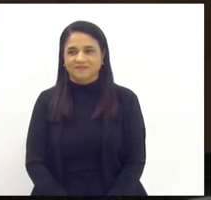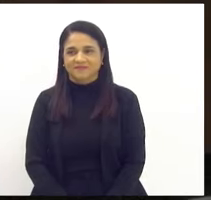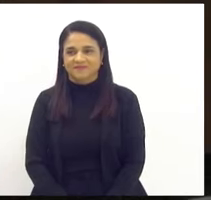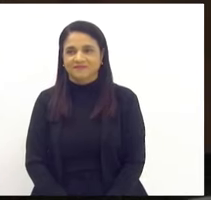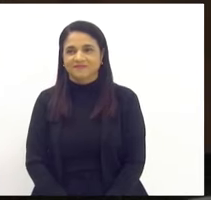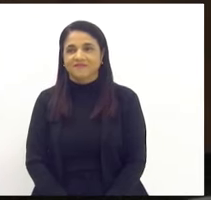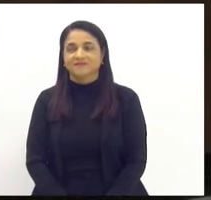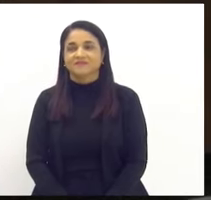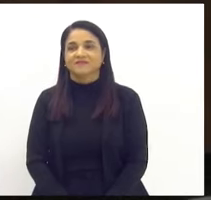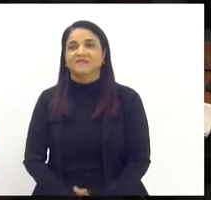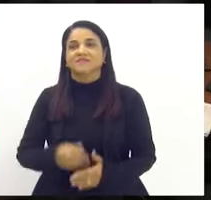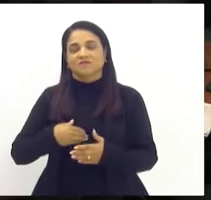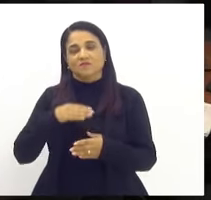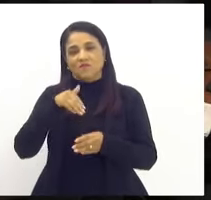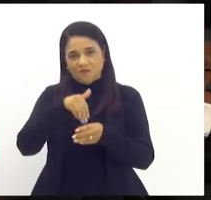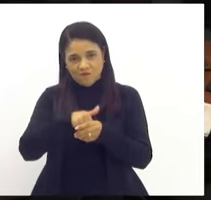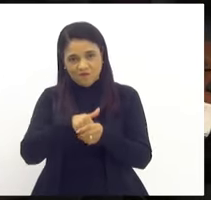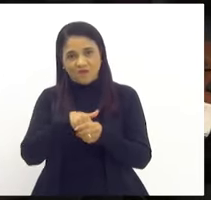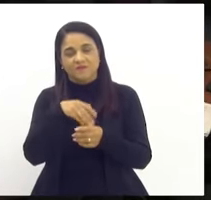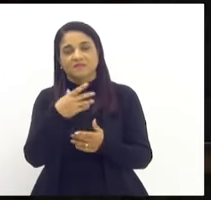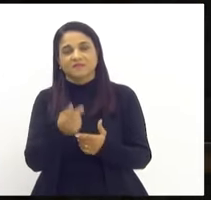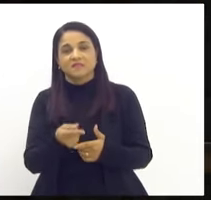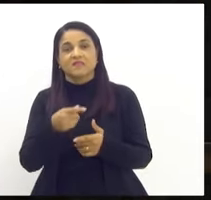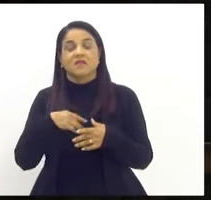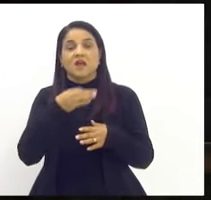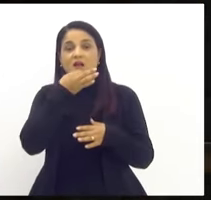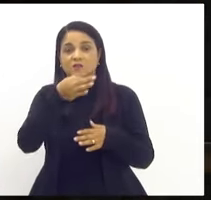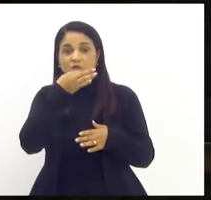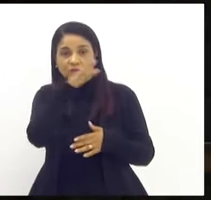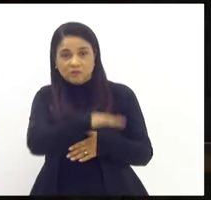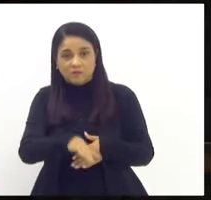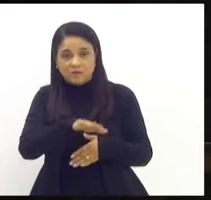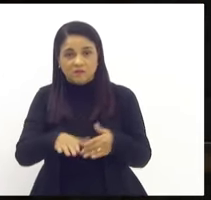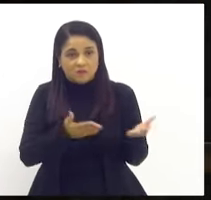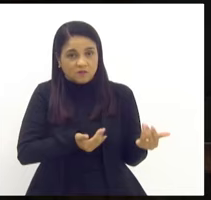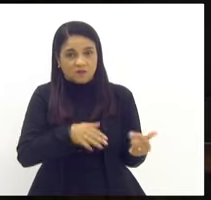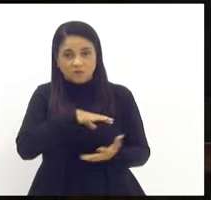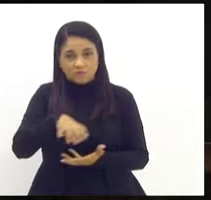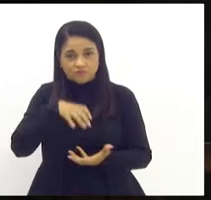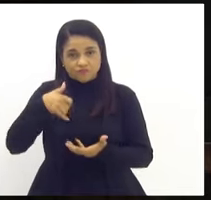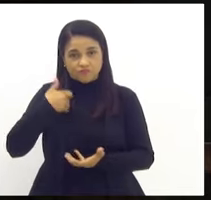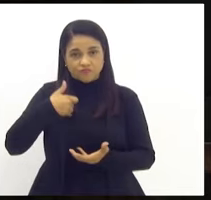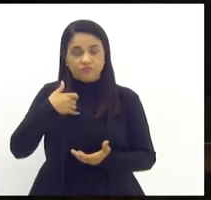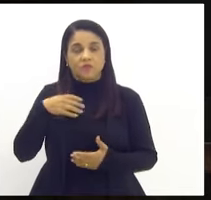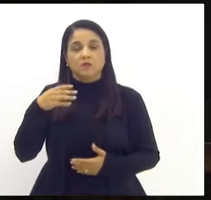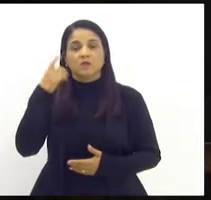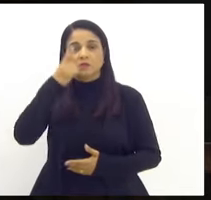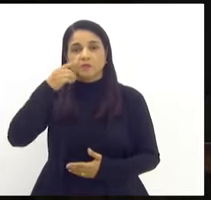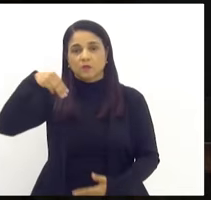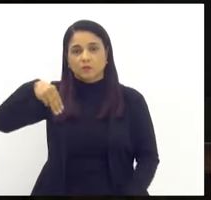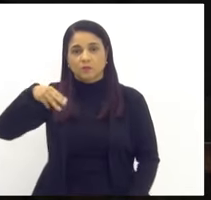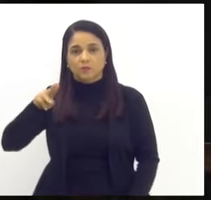favorável Presidente Muito obrigado pela comissão de assuntos da criança adolescente e idoso Deputado muni